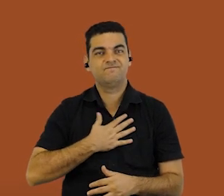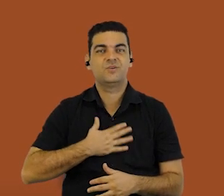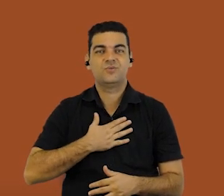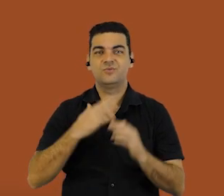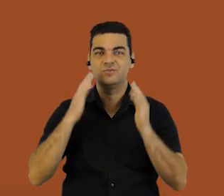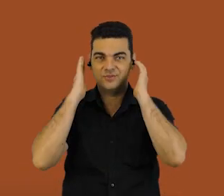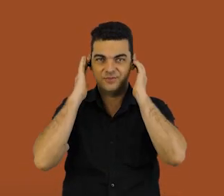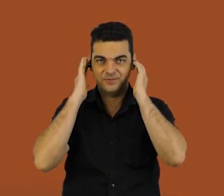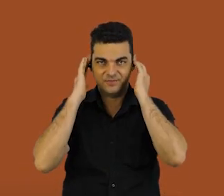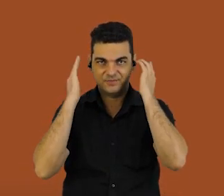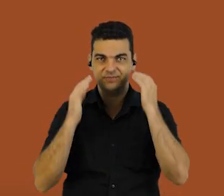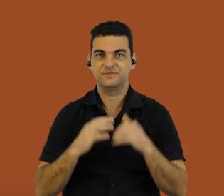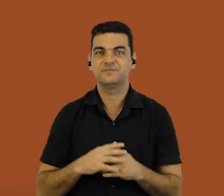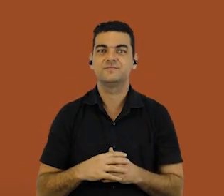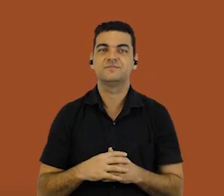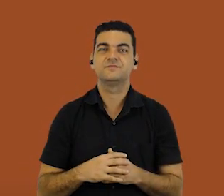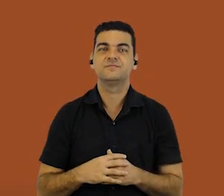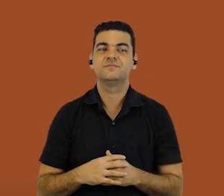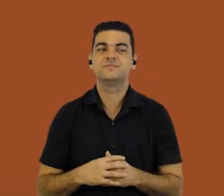e muito,